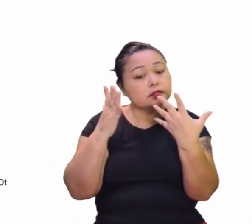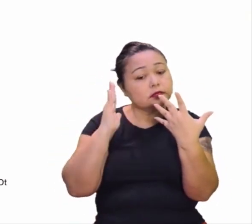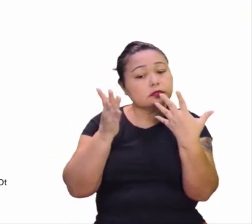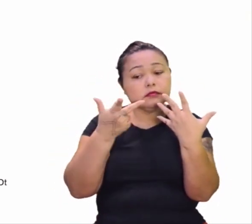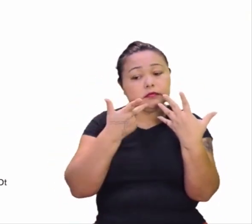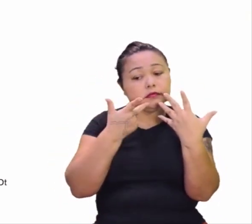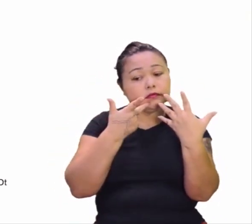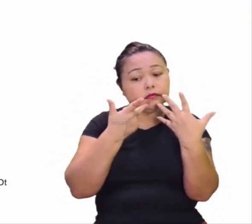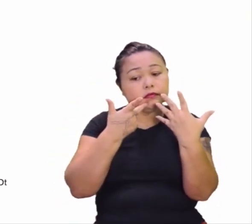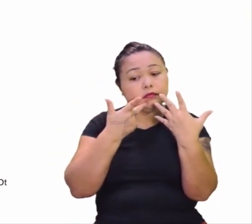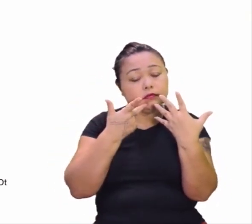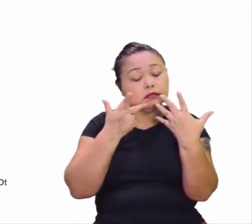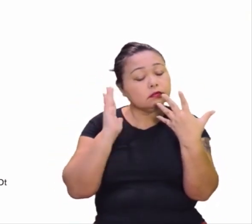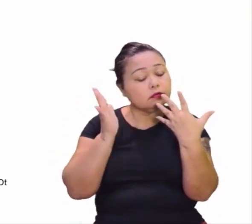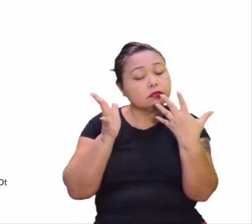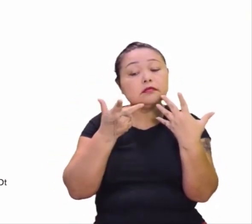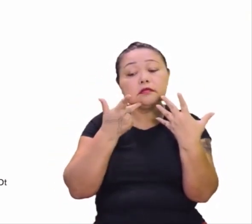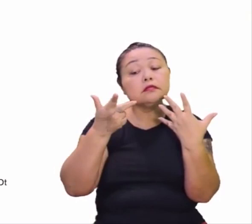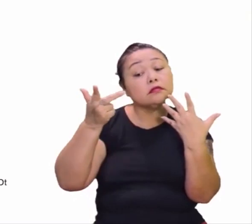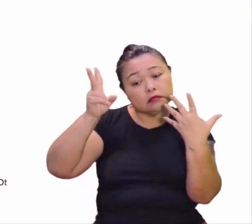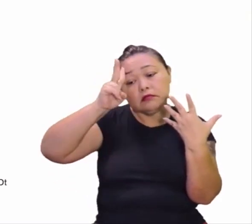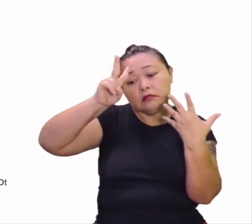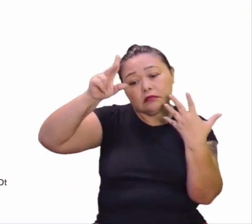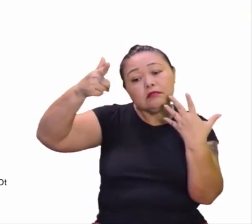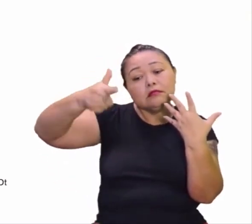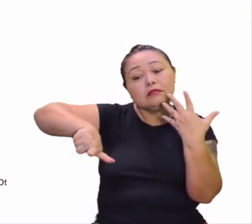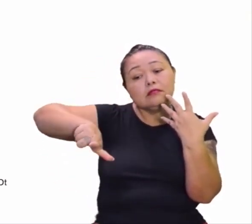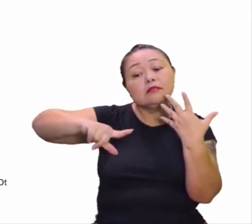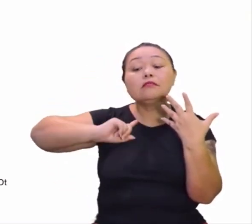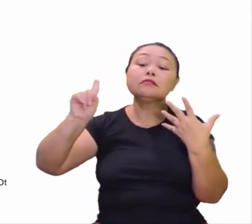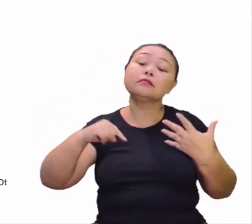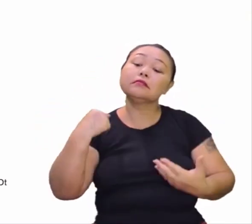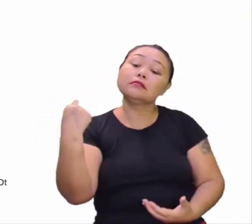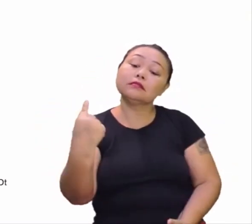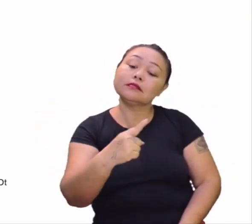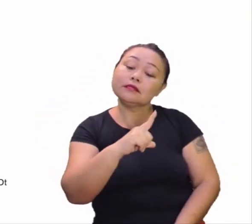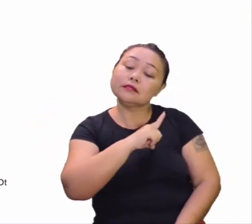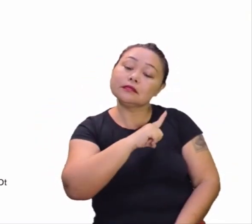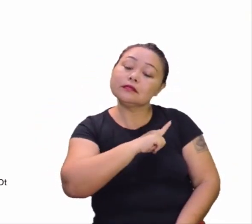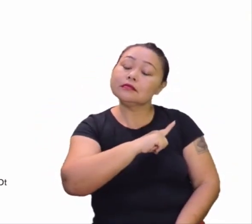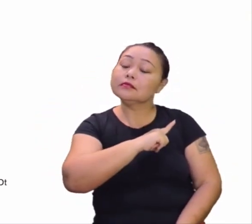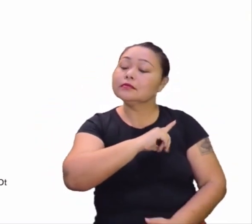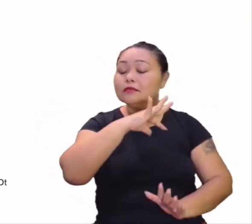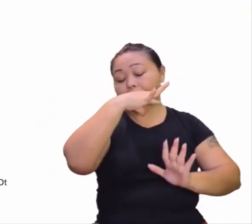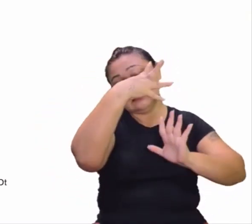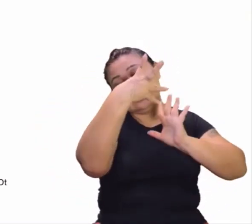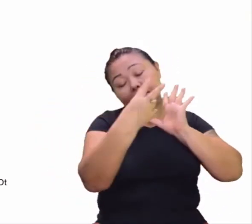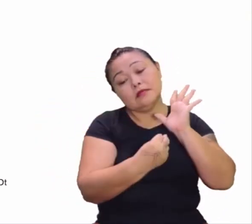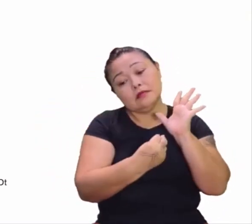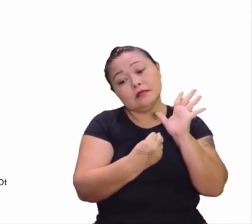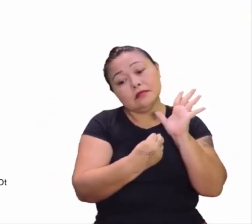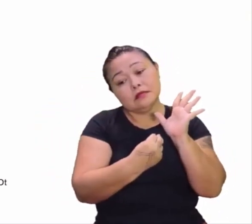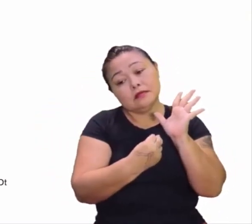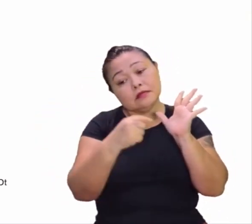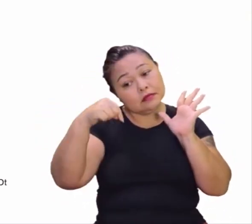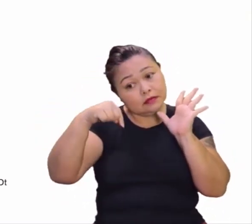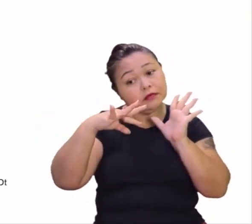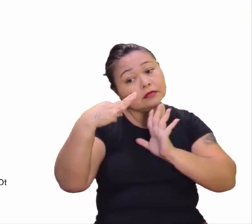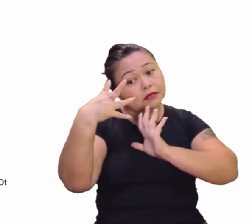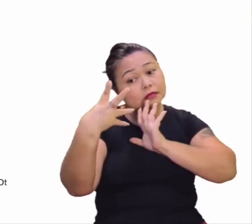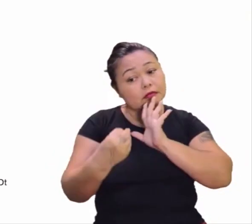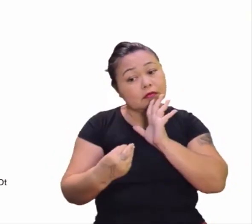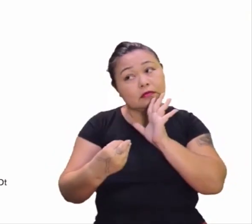já falamos, mas não custa nada relembrar, nós temos a Amazônia, nós estamos na